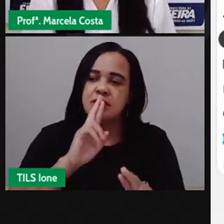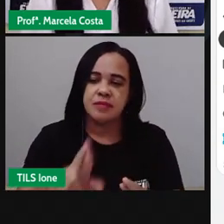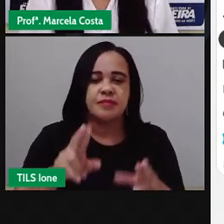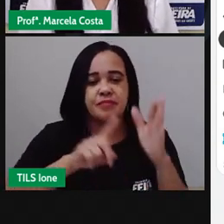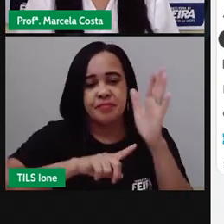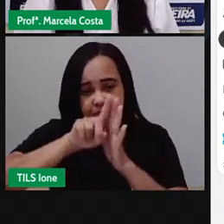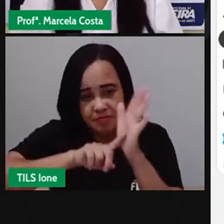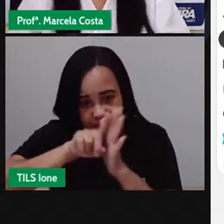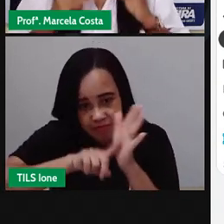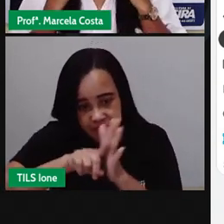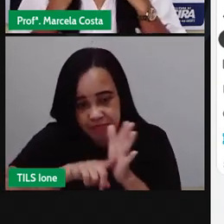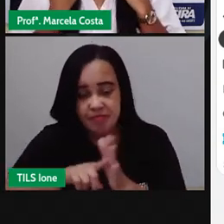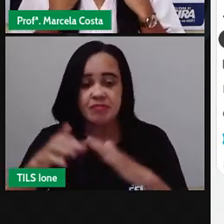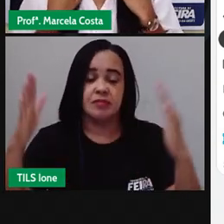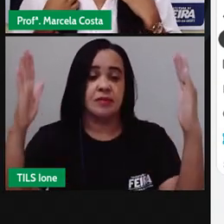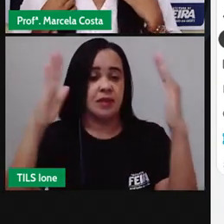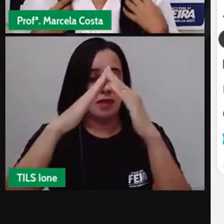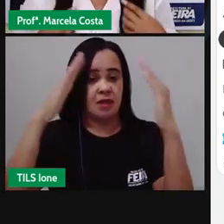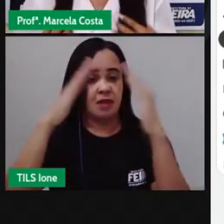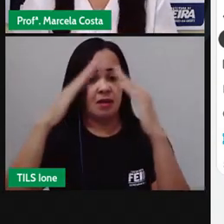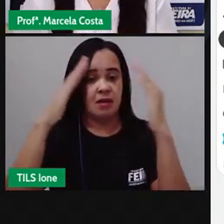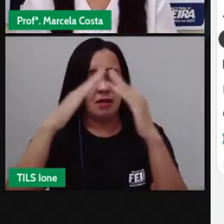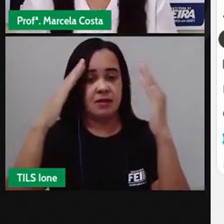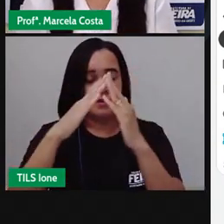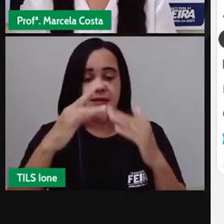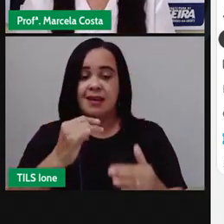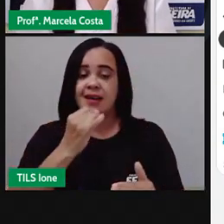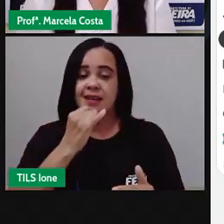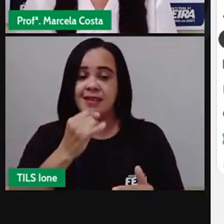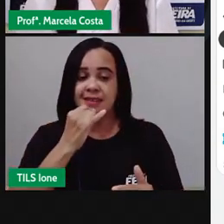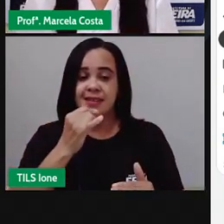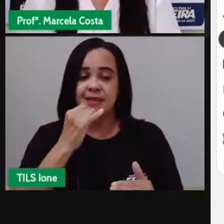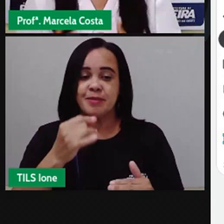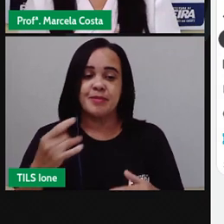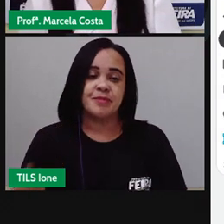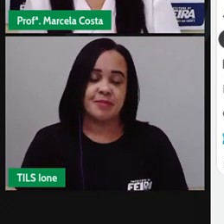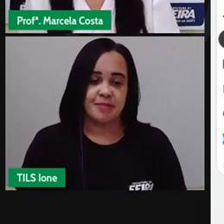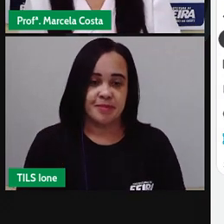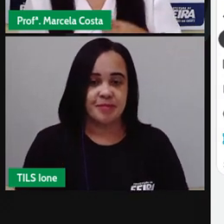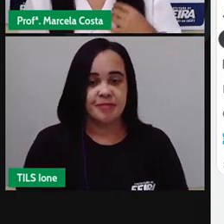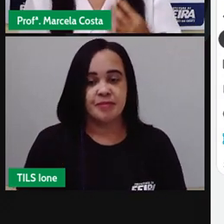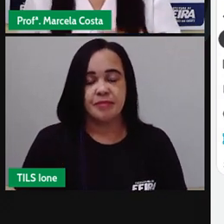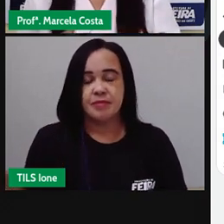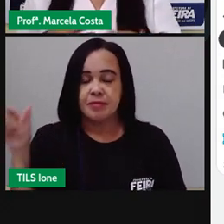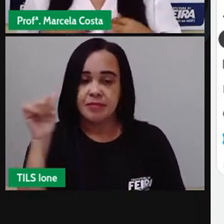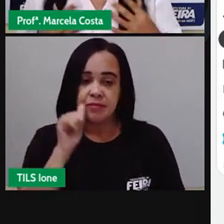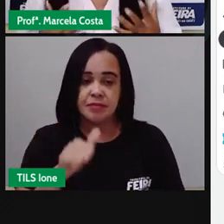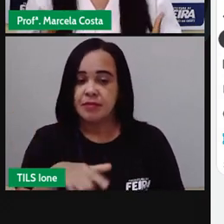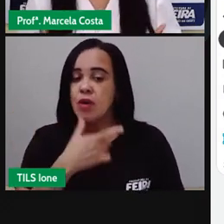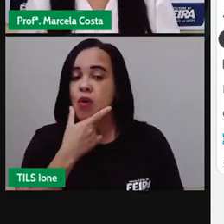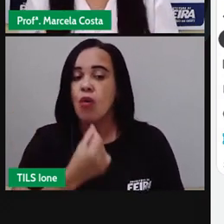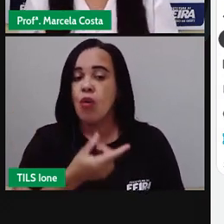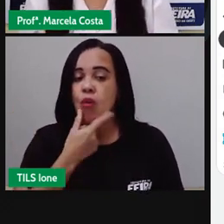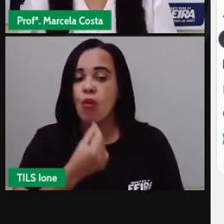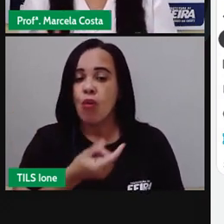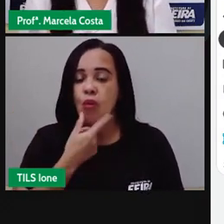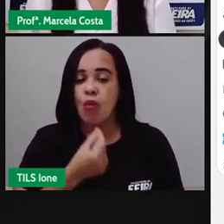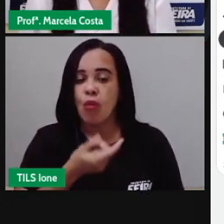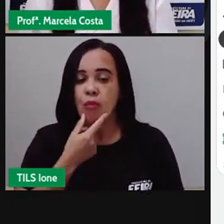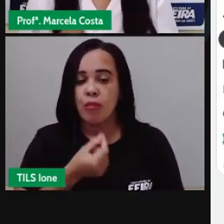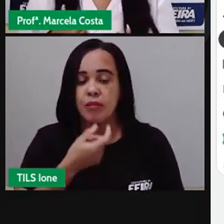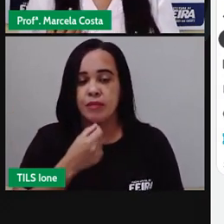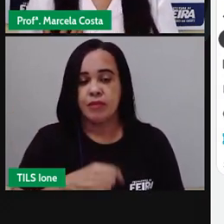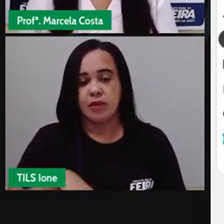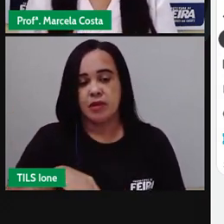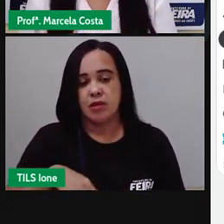em casa vou dar um exemplo Lucas fez uma pesquisa pra